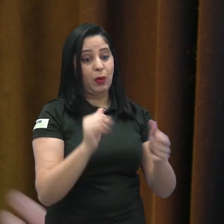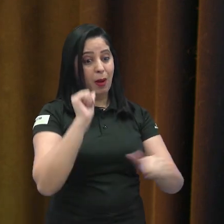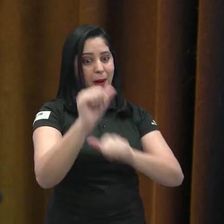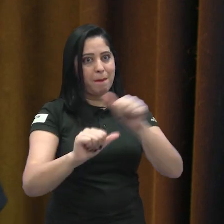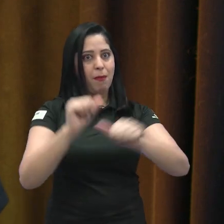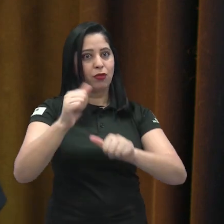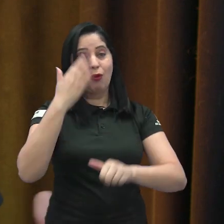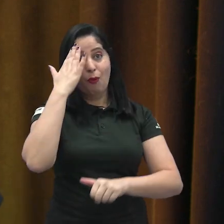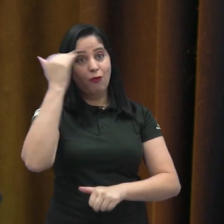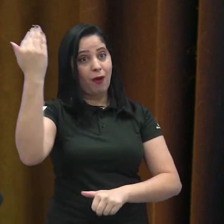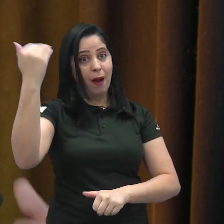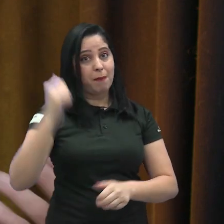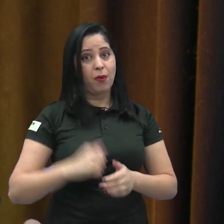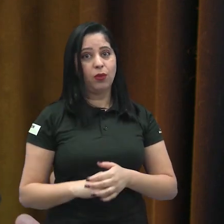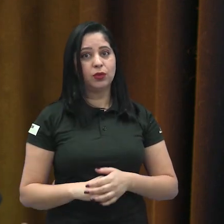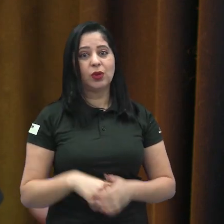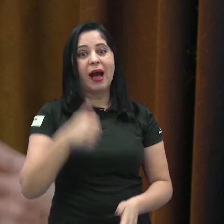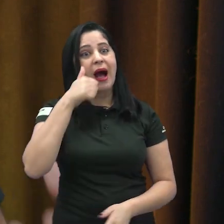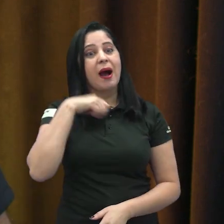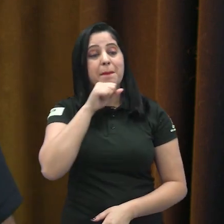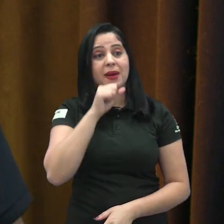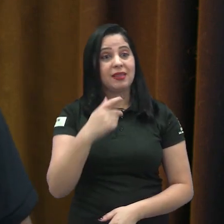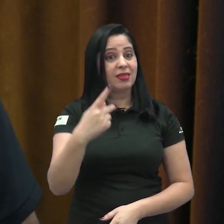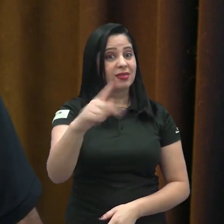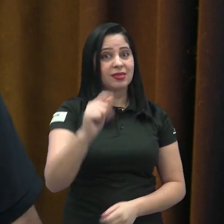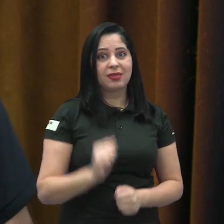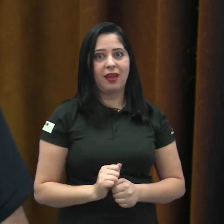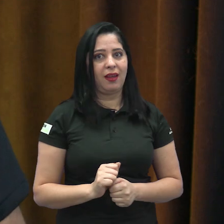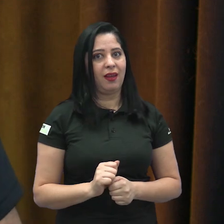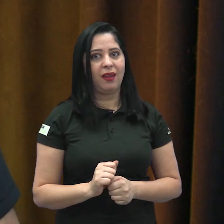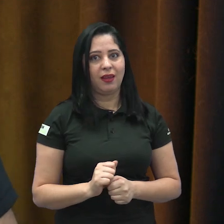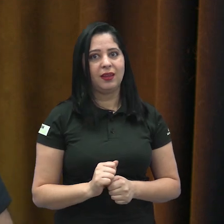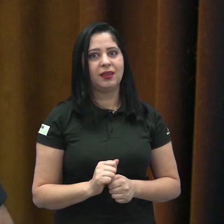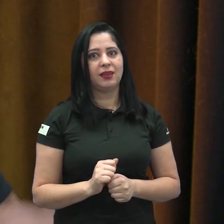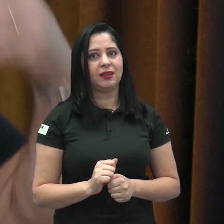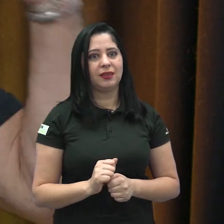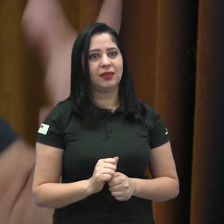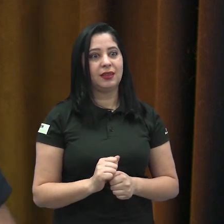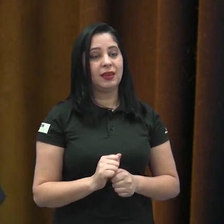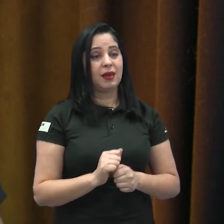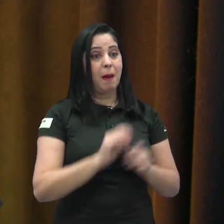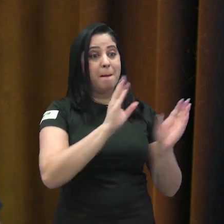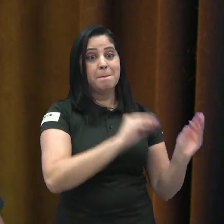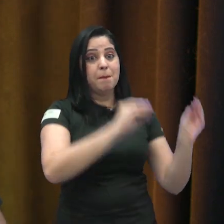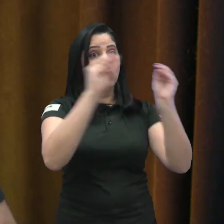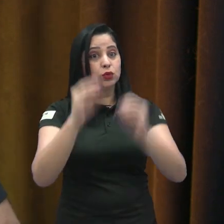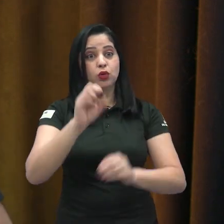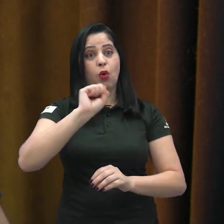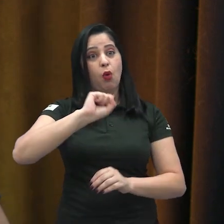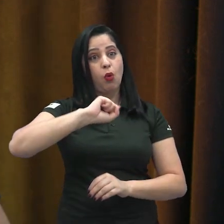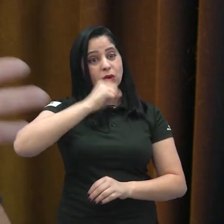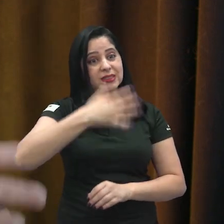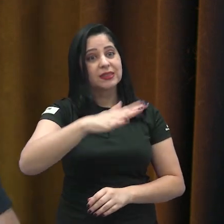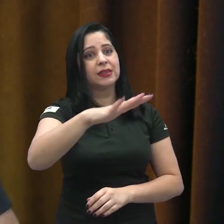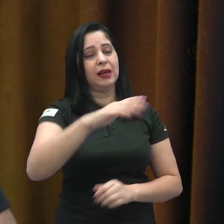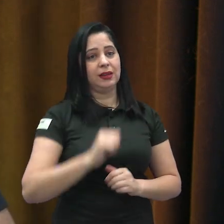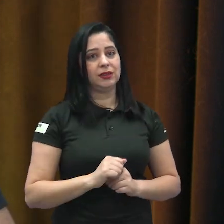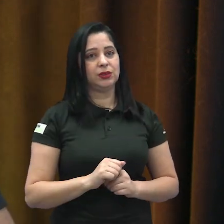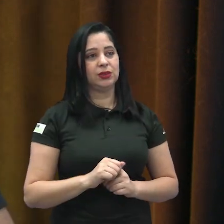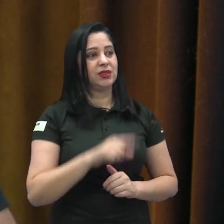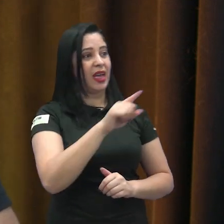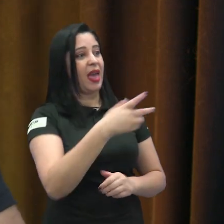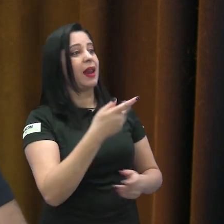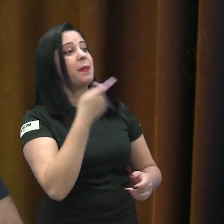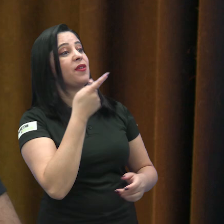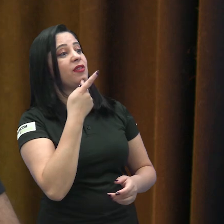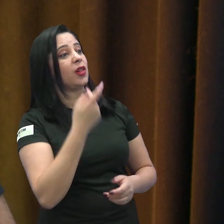o pai dele, porque foram pessoas, a mãe largou aqui para ir com ele para Santos. Pelo menos na época ela veio falar comigo,